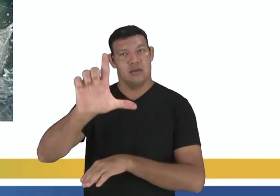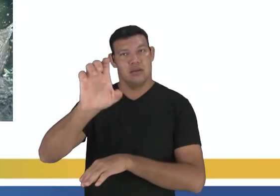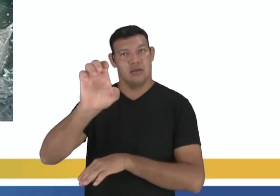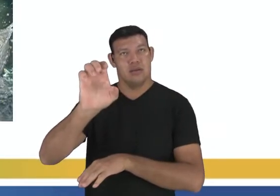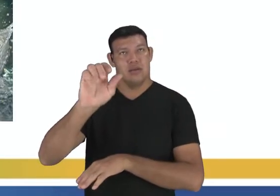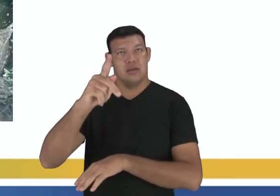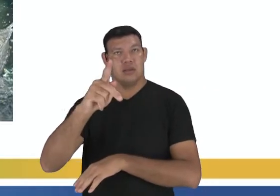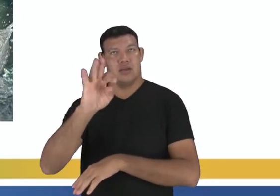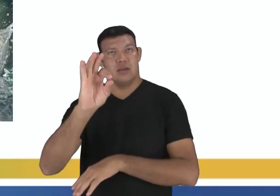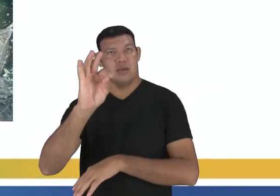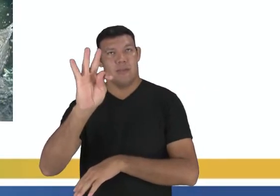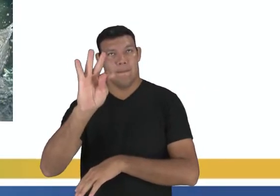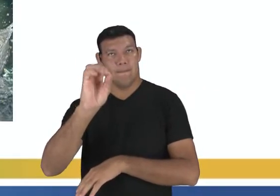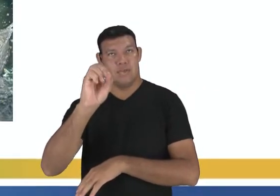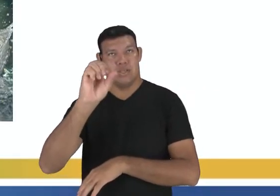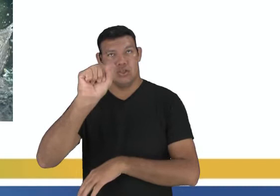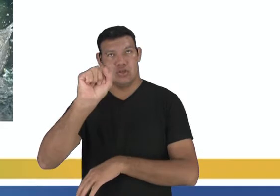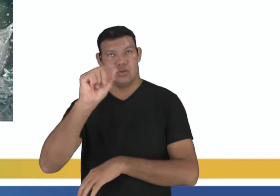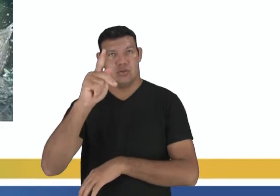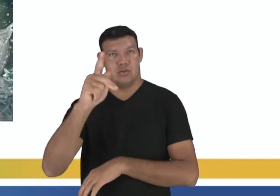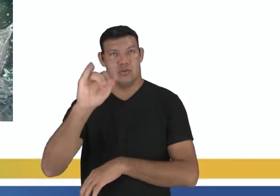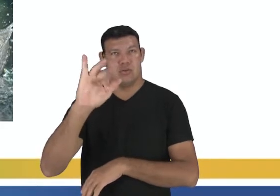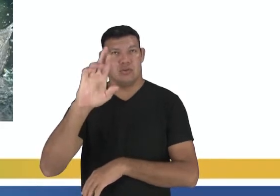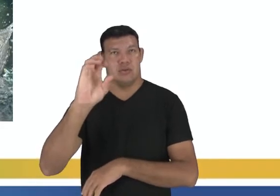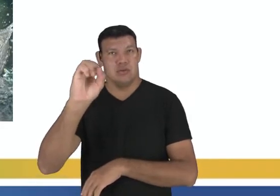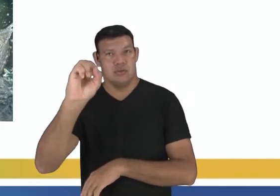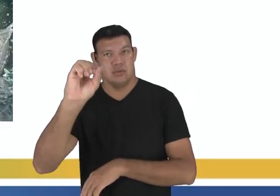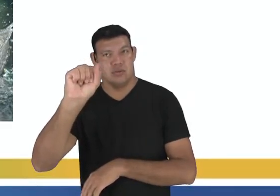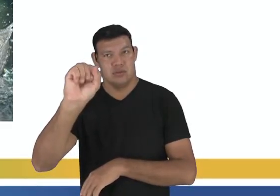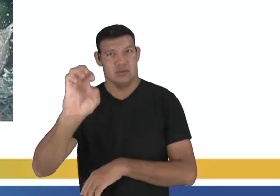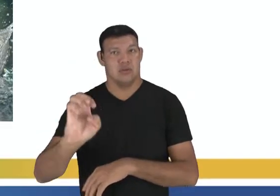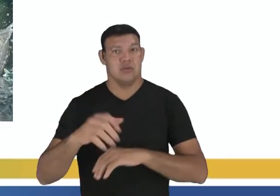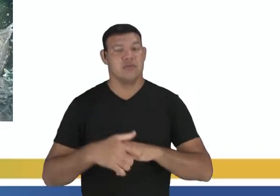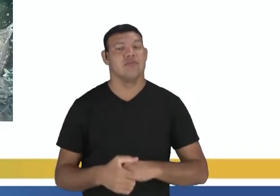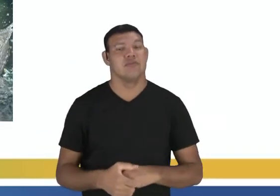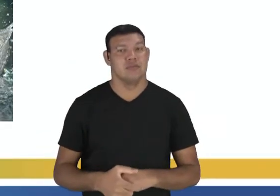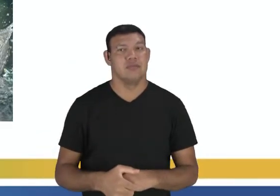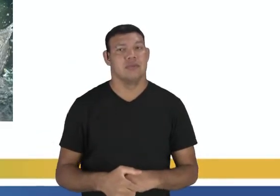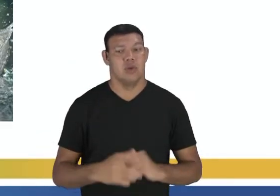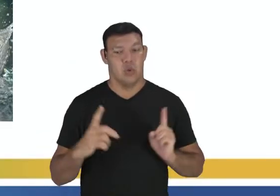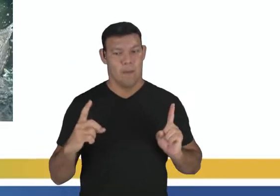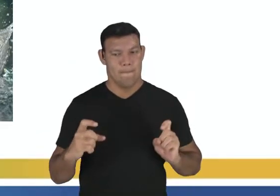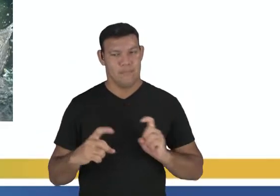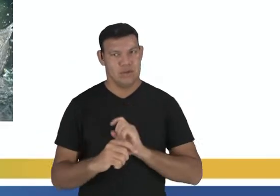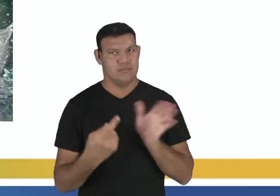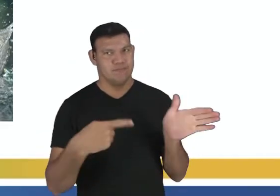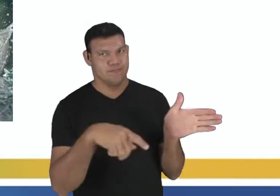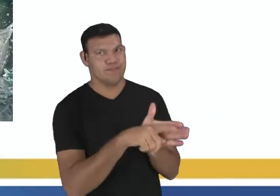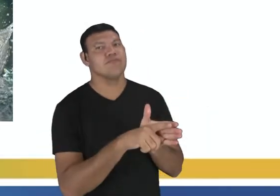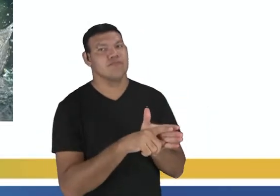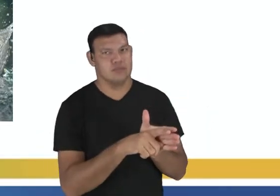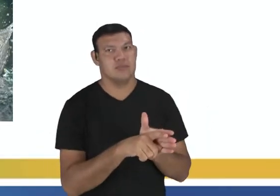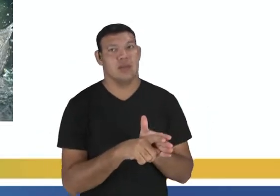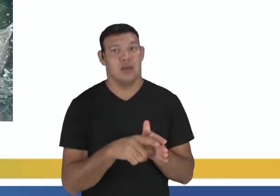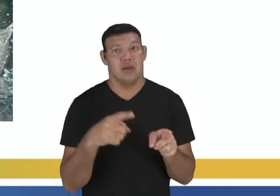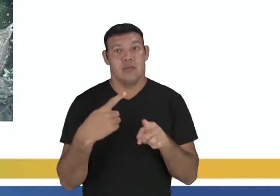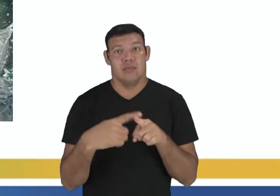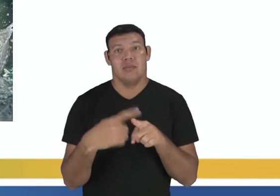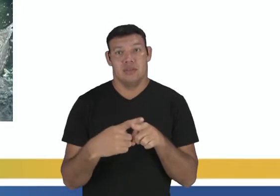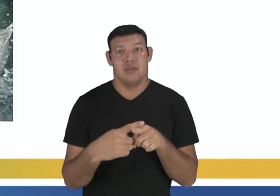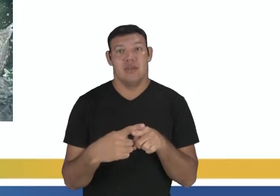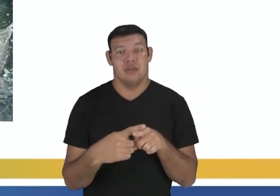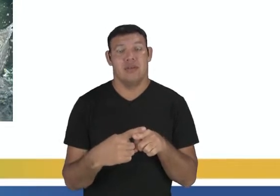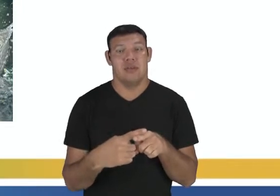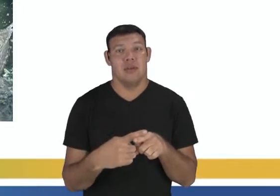tá? Muito conhecida também a leptospirose. A leptospirose é uma doença bacteriana transmitida pela urina de